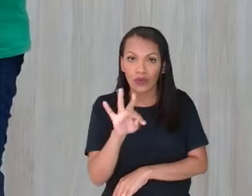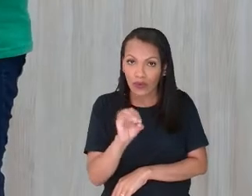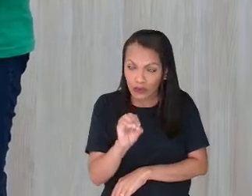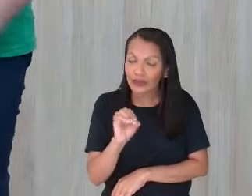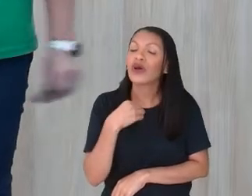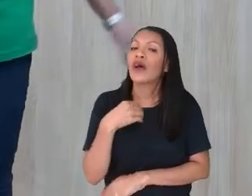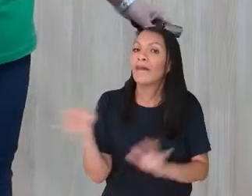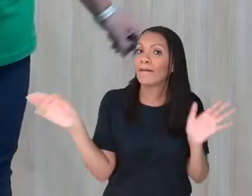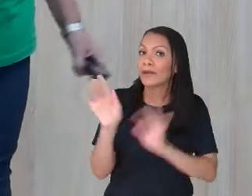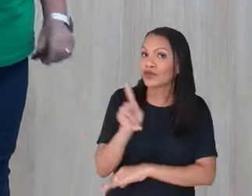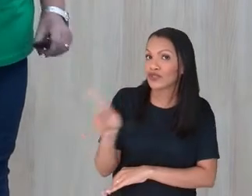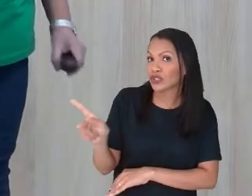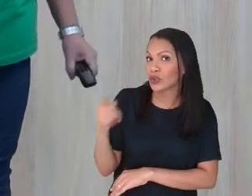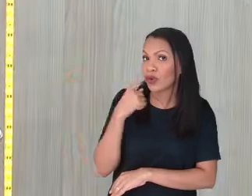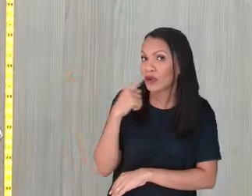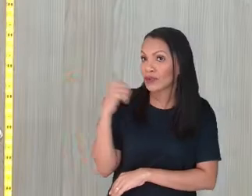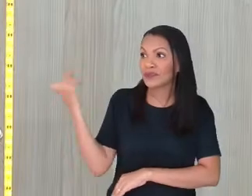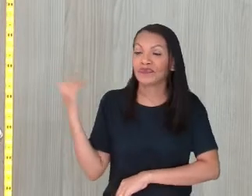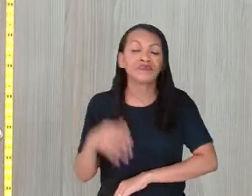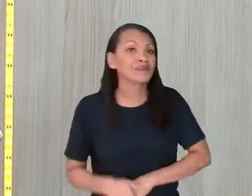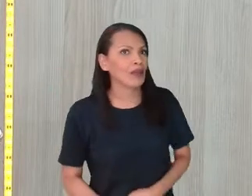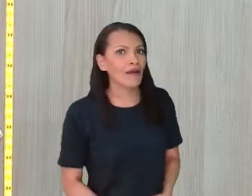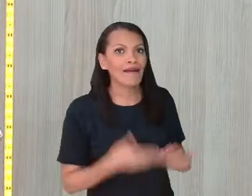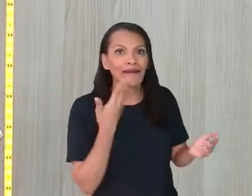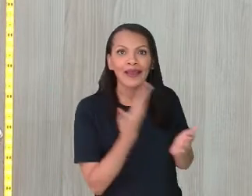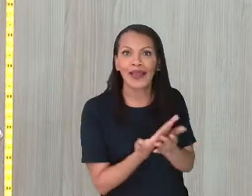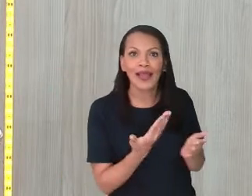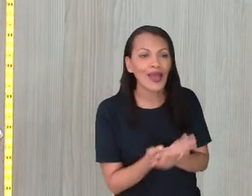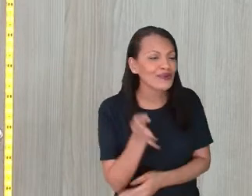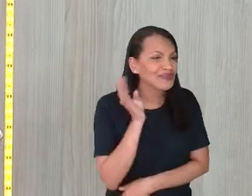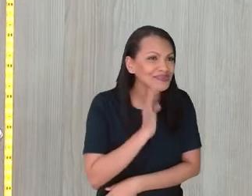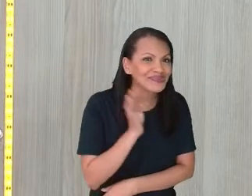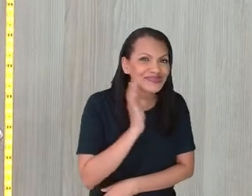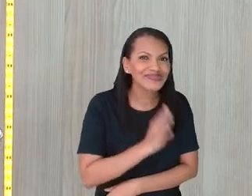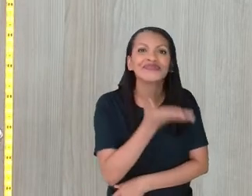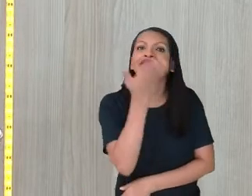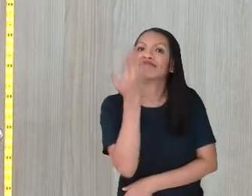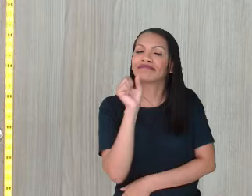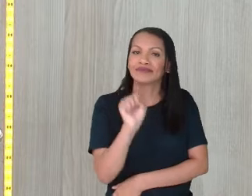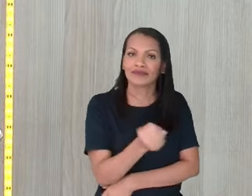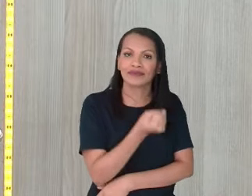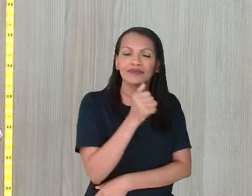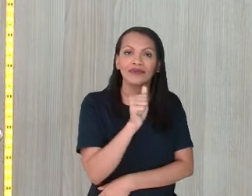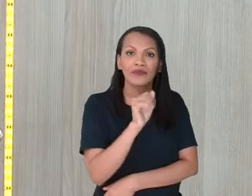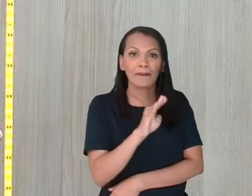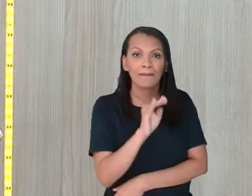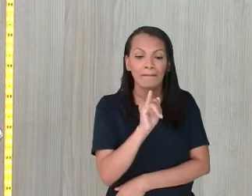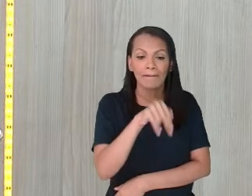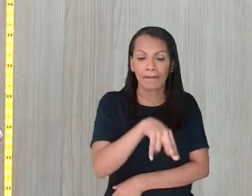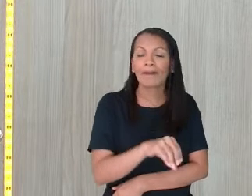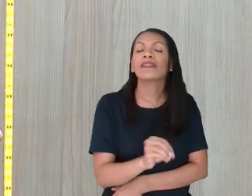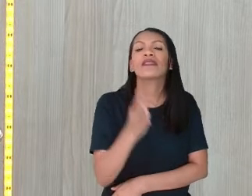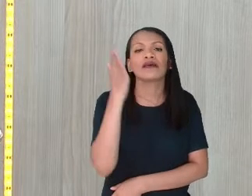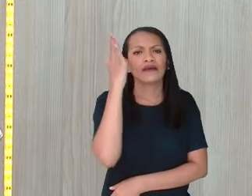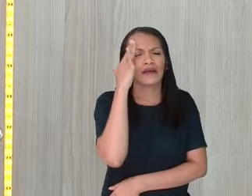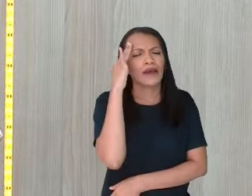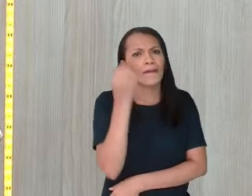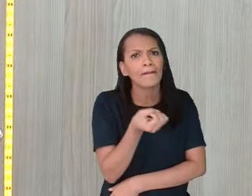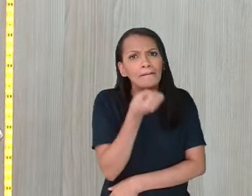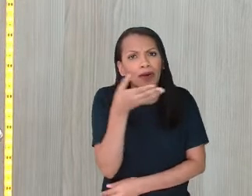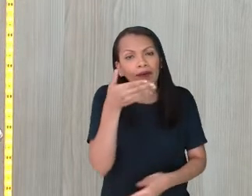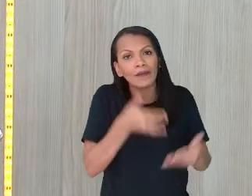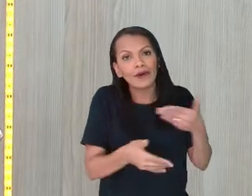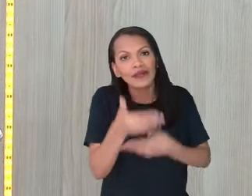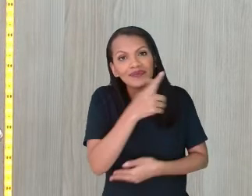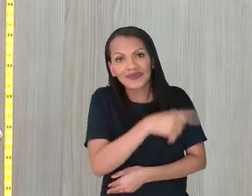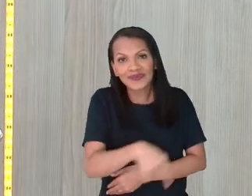com um recadinho aqui. Bem, pessoal, que aula legal, né? Sabino disse que está entendendo direitinho, professora. Isso aí é muito bom, a participação